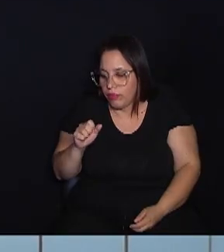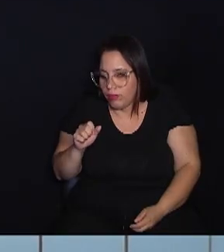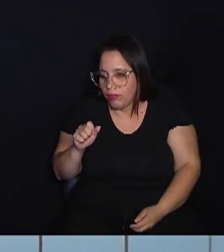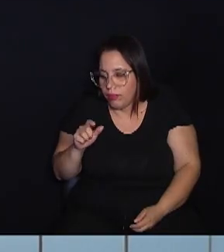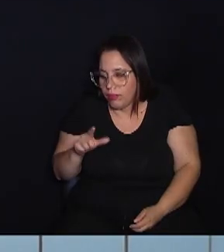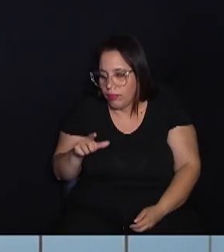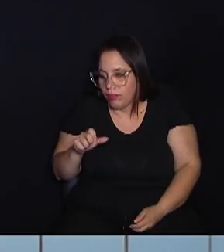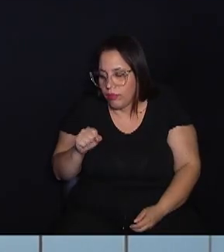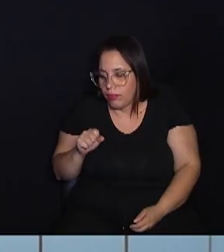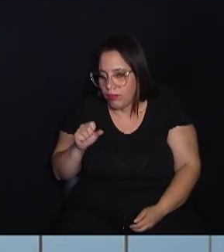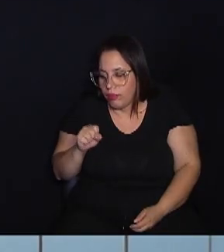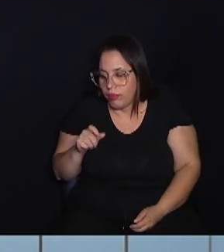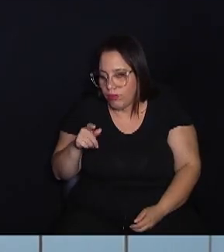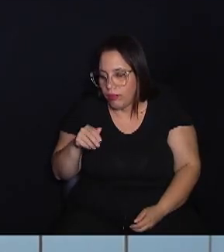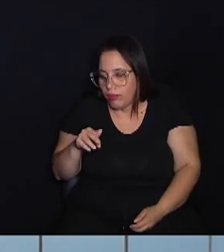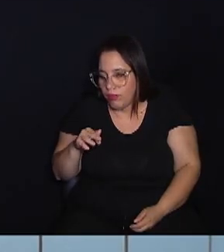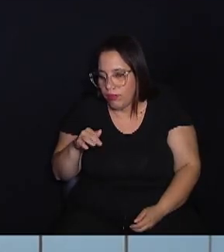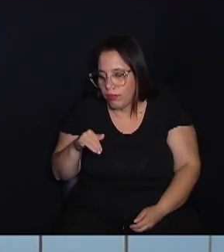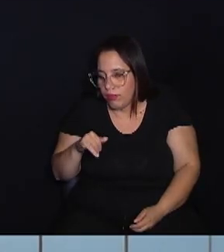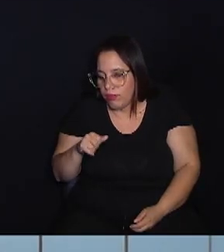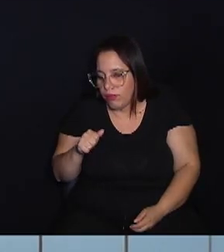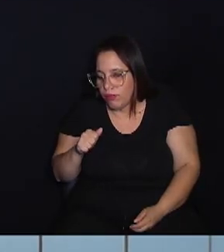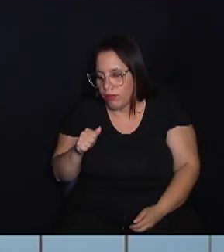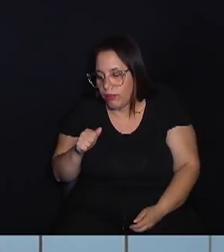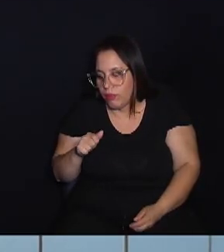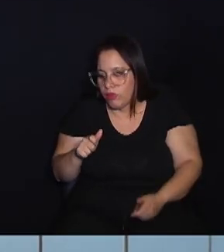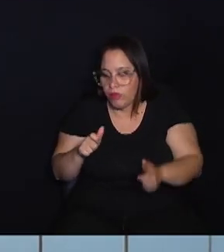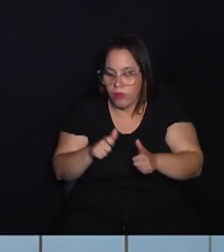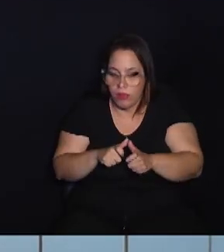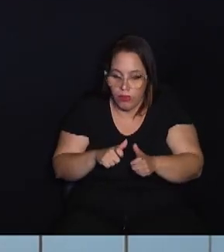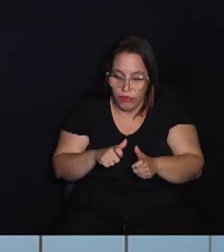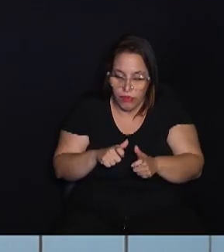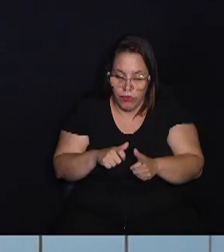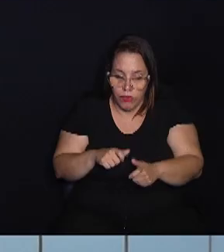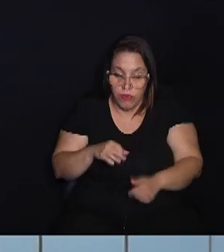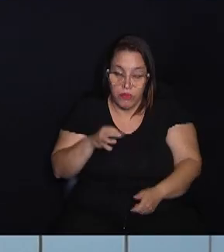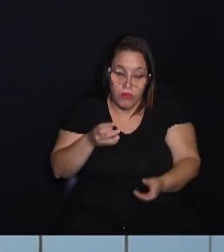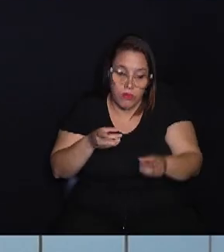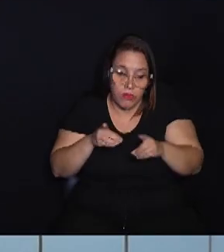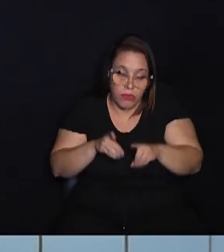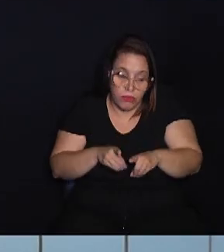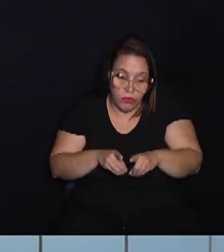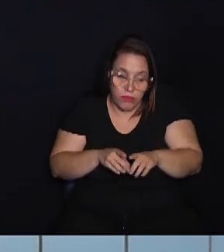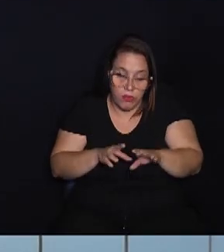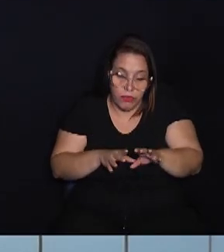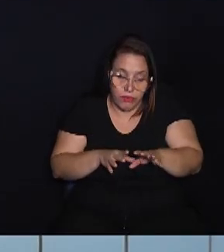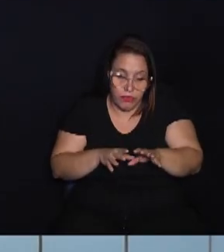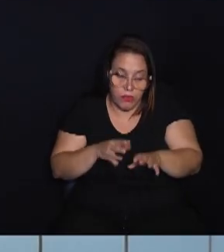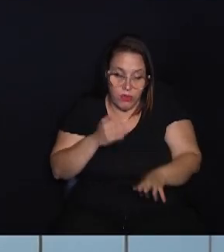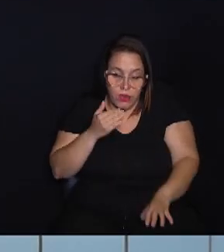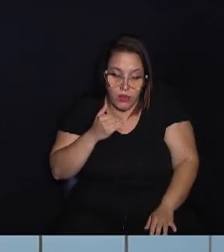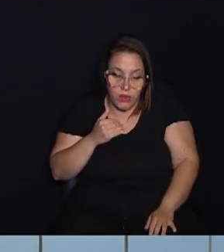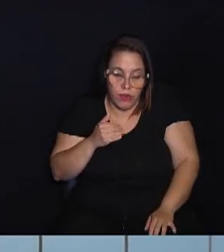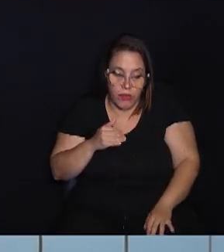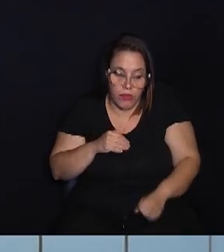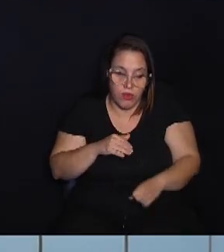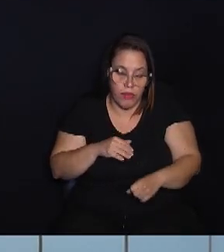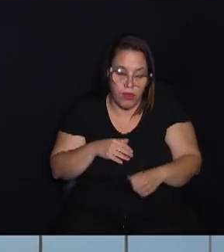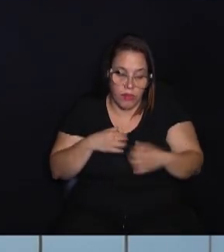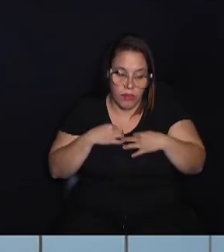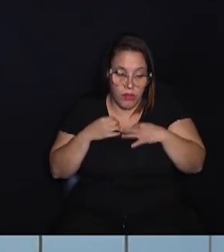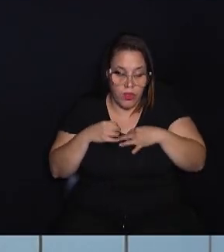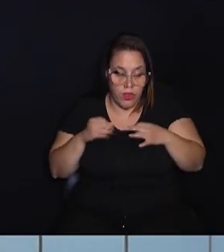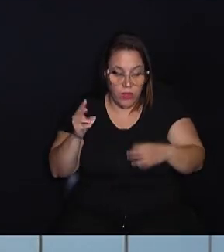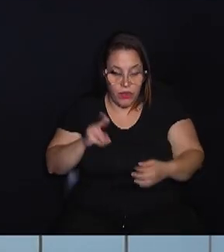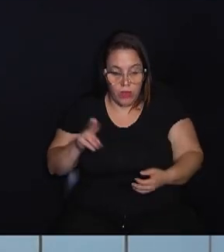uma finalidade, garantir o mínimo para uma pessoa viver com dignidade, alimento, roupa, né? Usar esse recurso